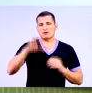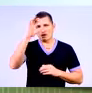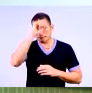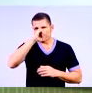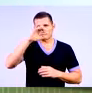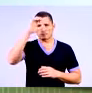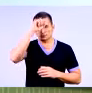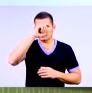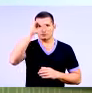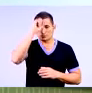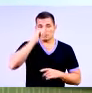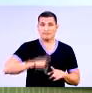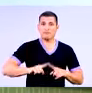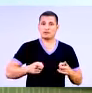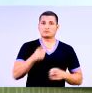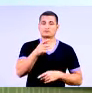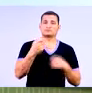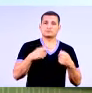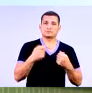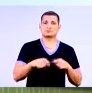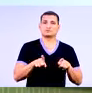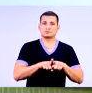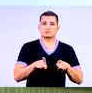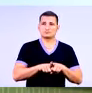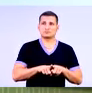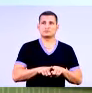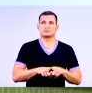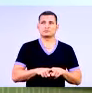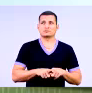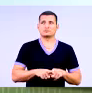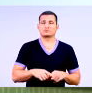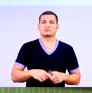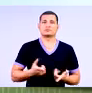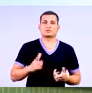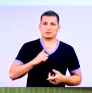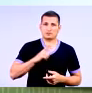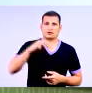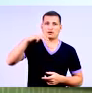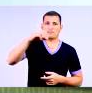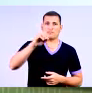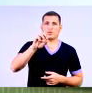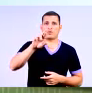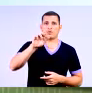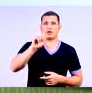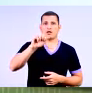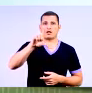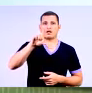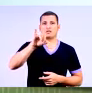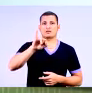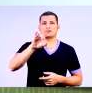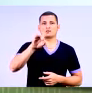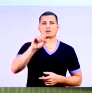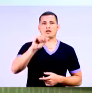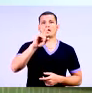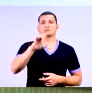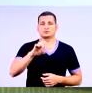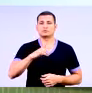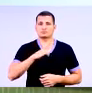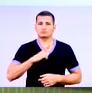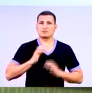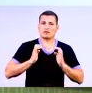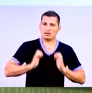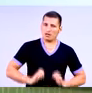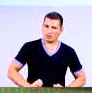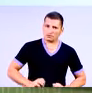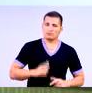mais, mas você tem que ser também aquela pessoa que tem uma moralidade, que tem uma ética, porque é isso que